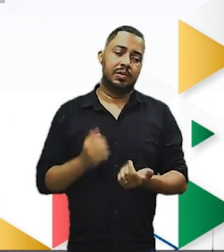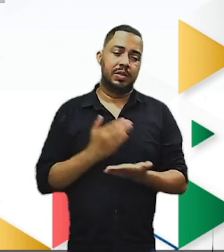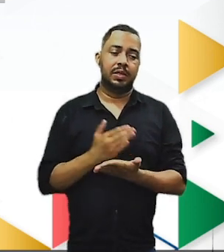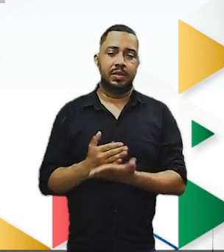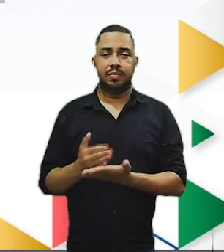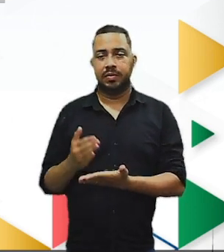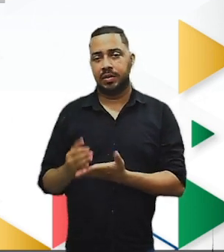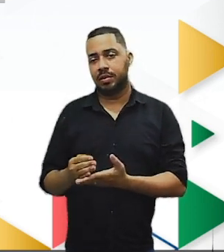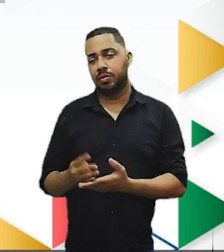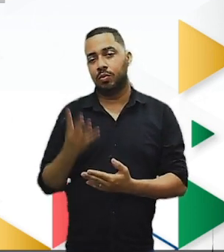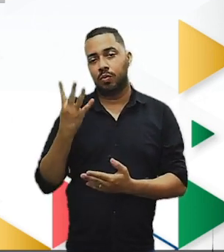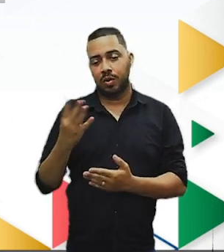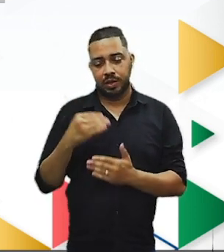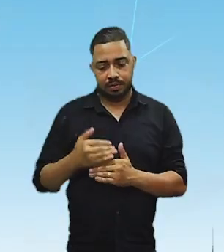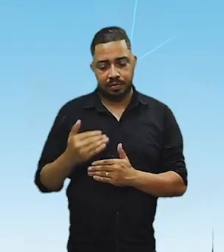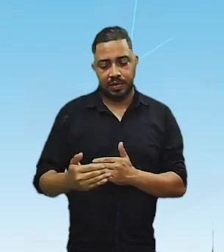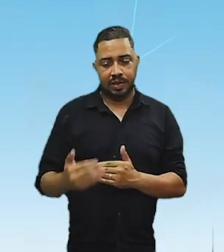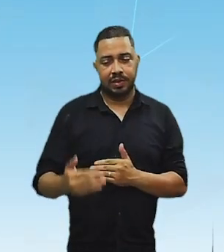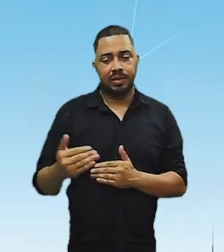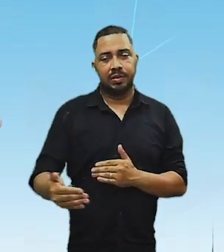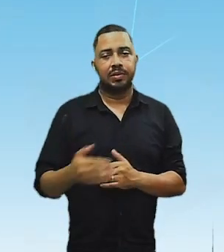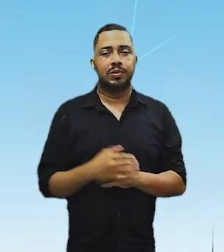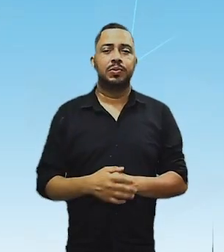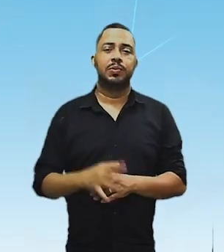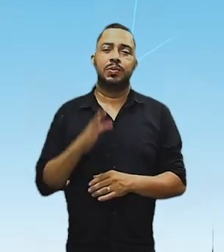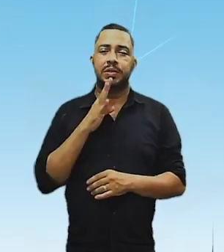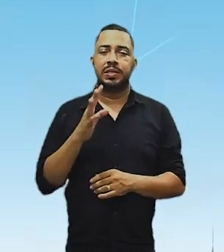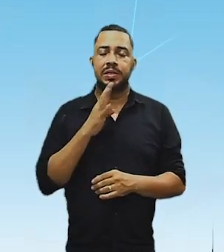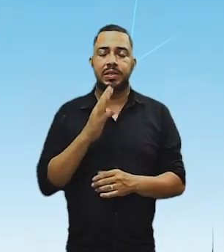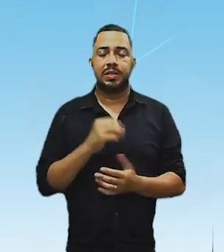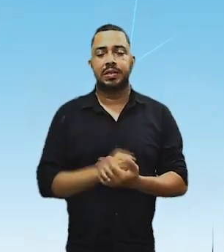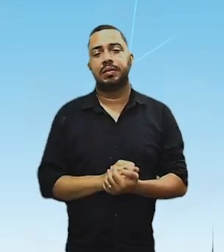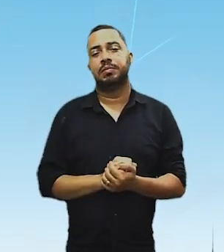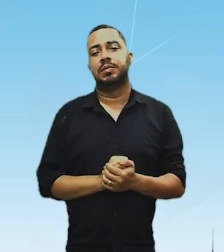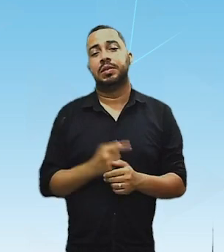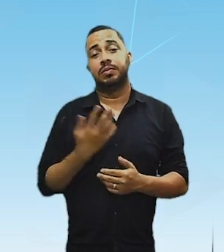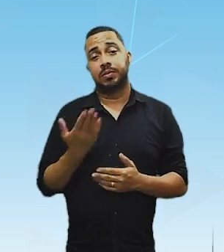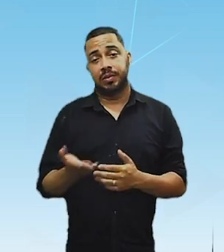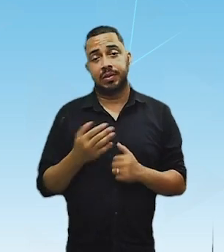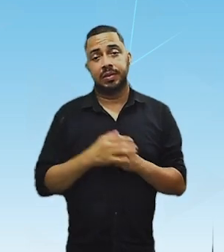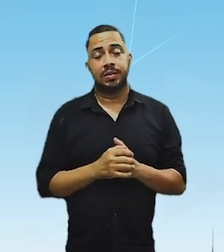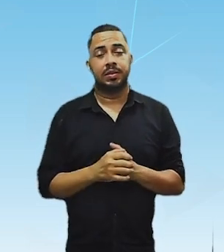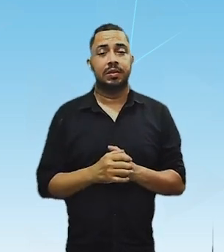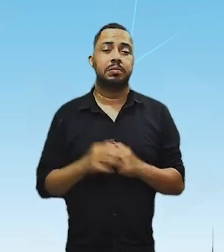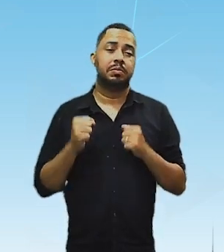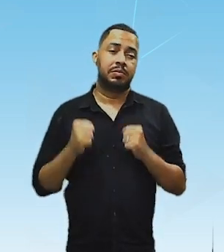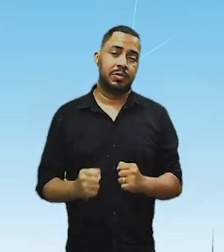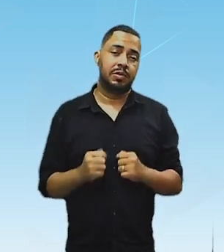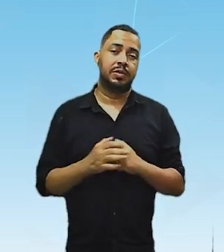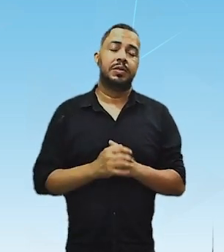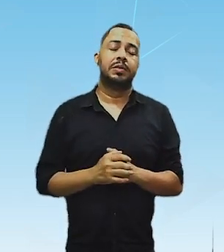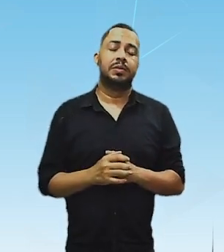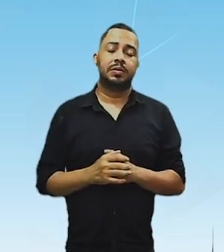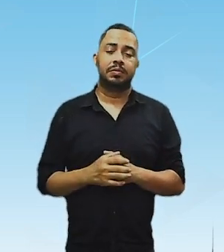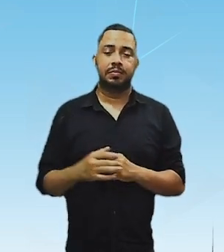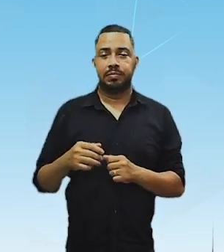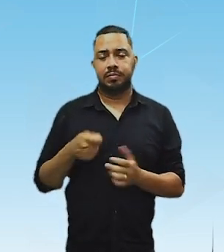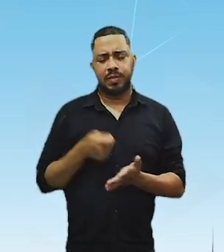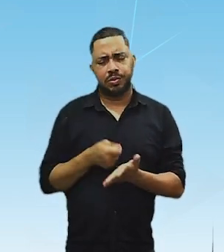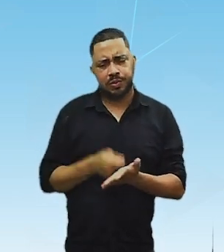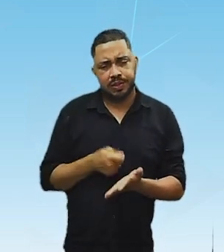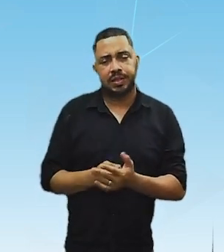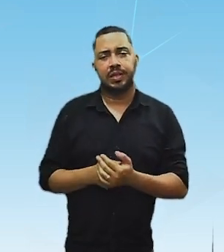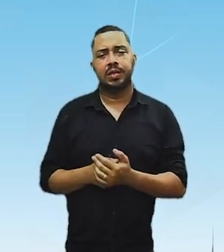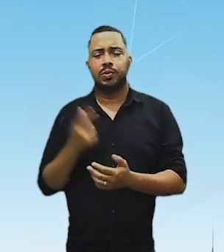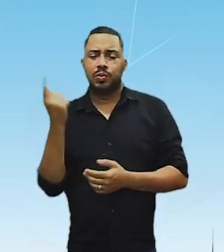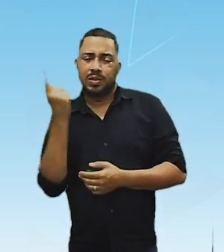4 passos. Vamos conhecer os 4 passos para que vocês possam justamente persuadir,